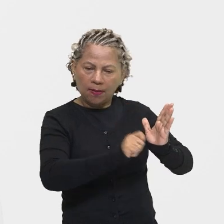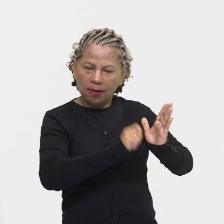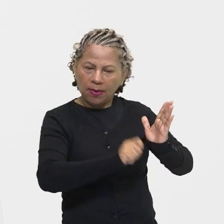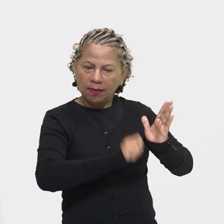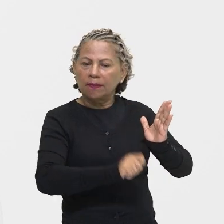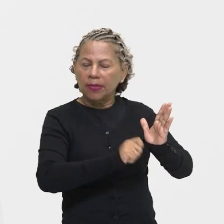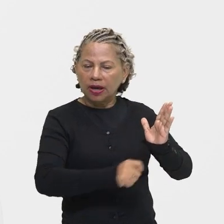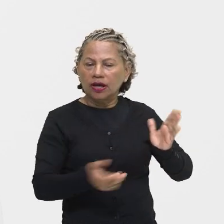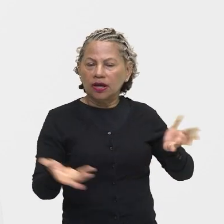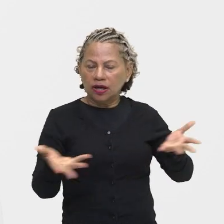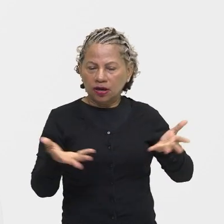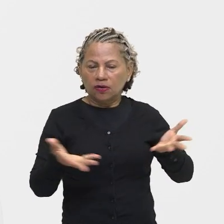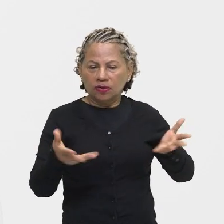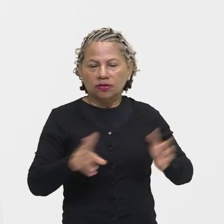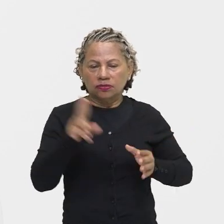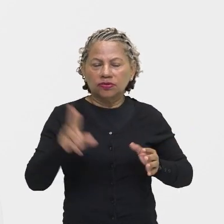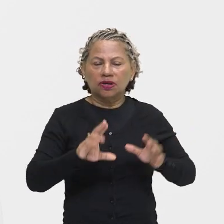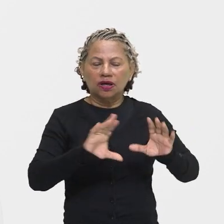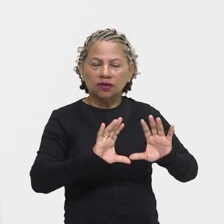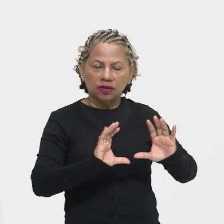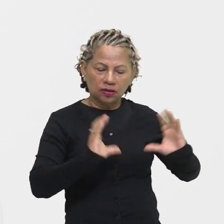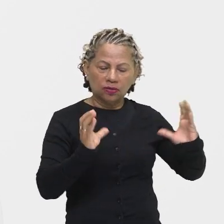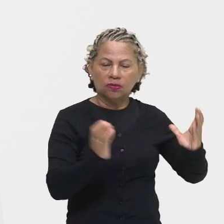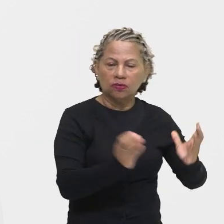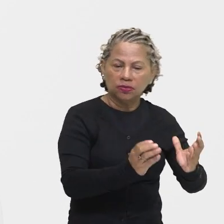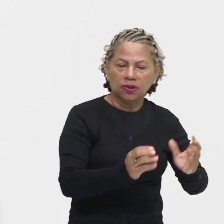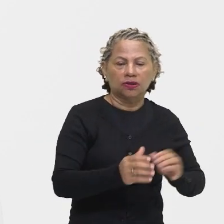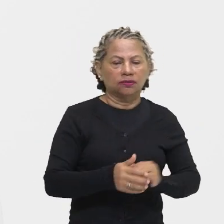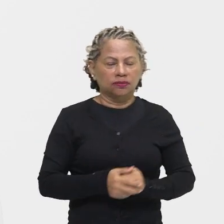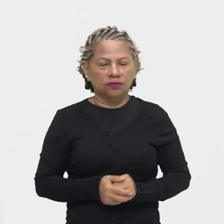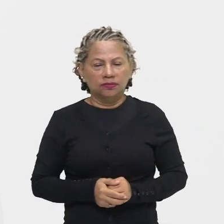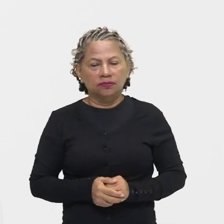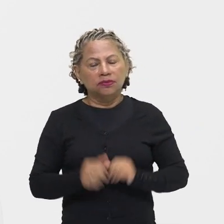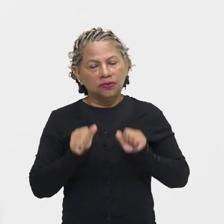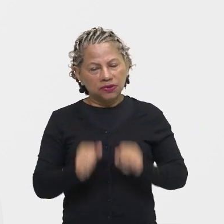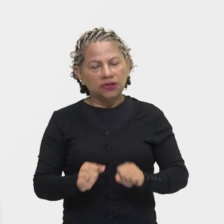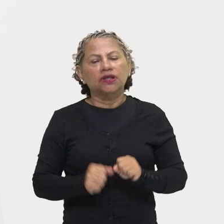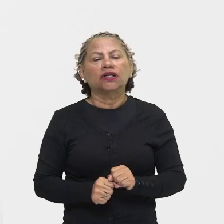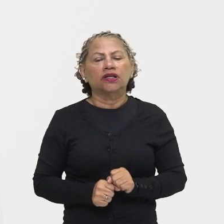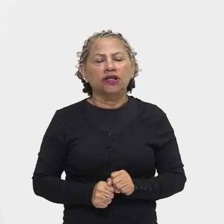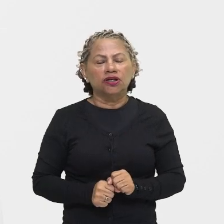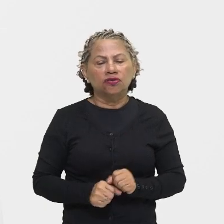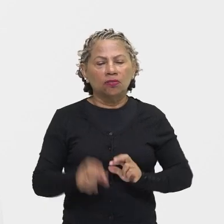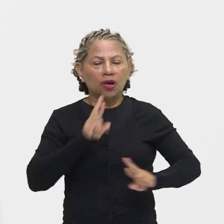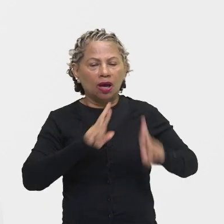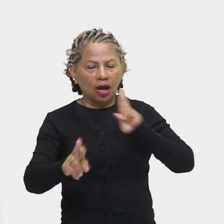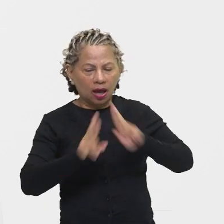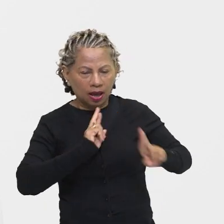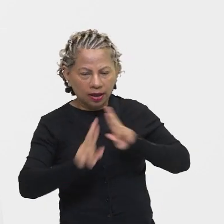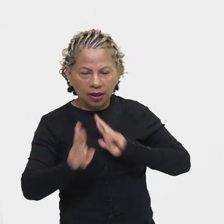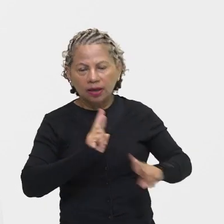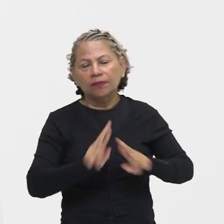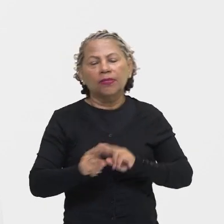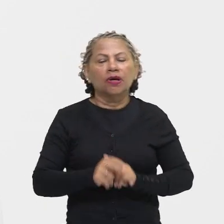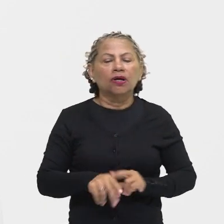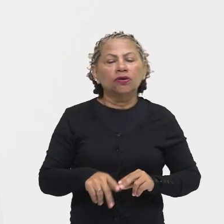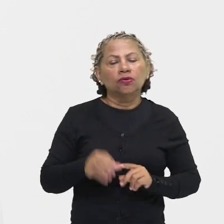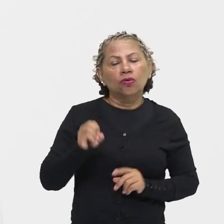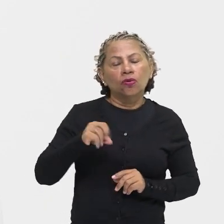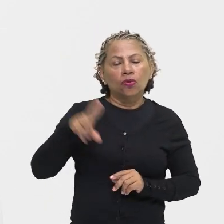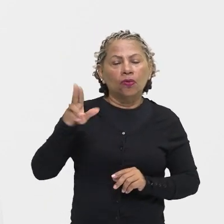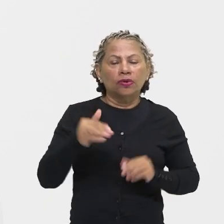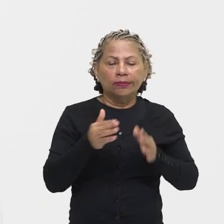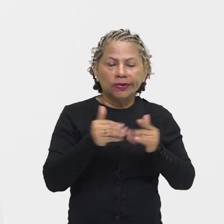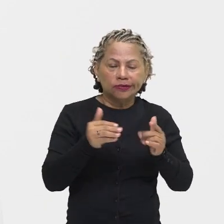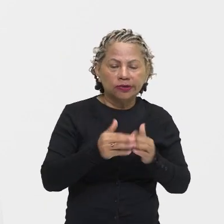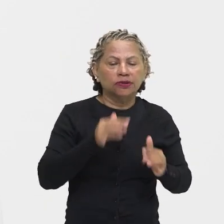diversas comunidades, seja como forma de protesto, seja para reivindicar algo. Na